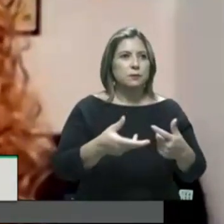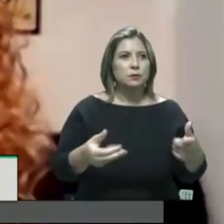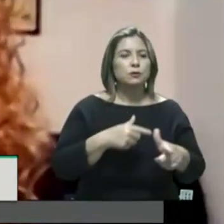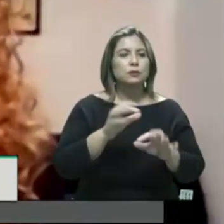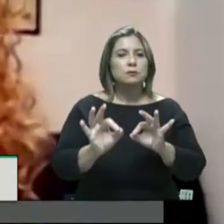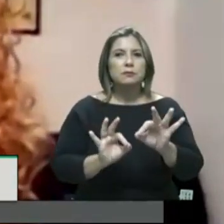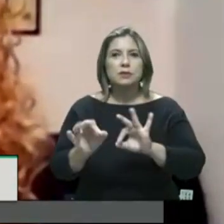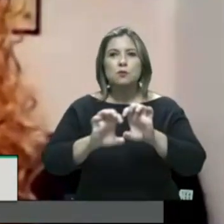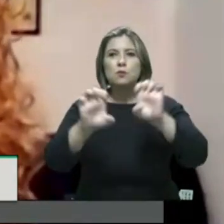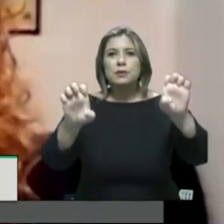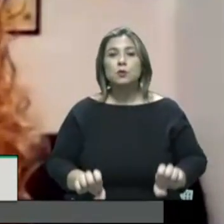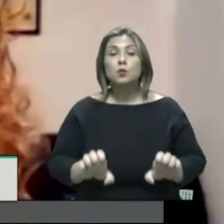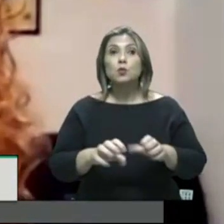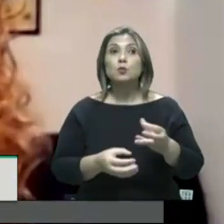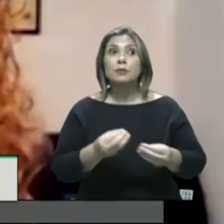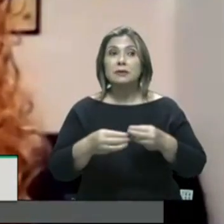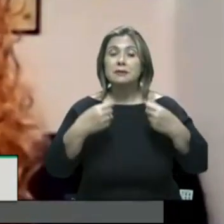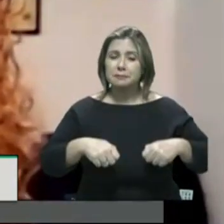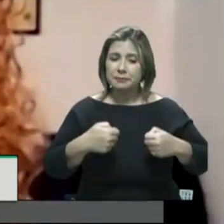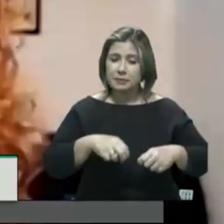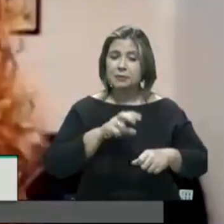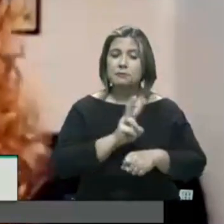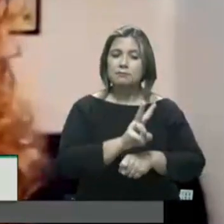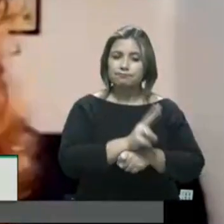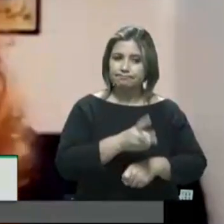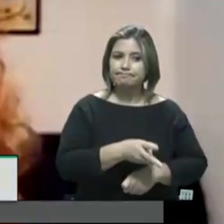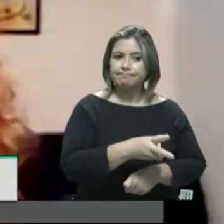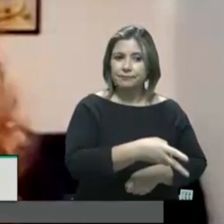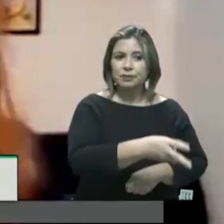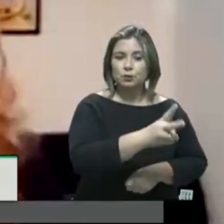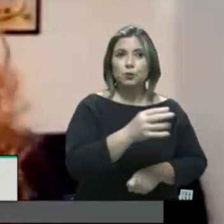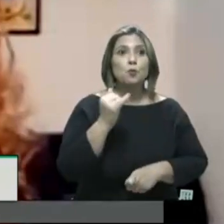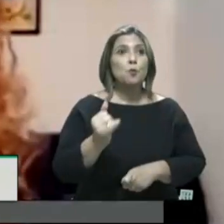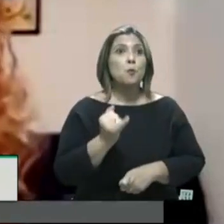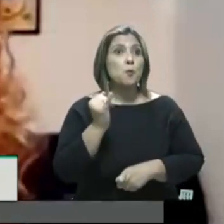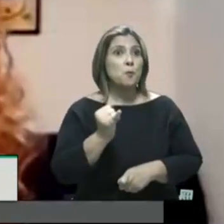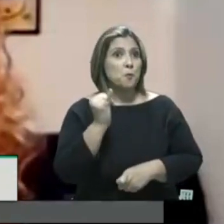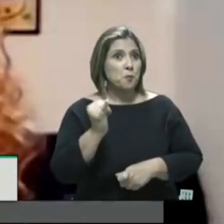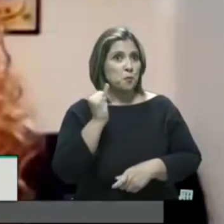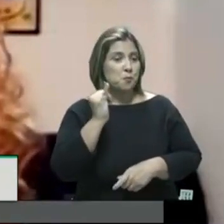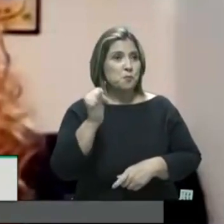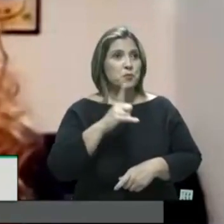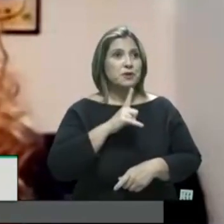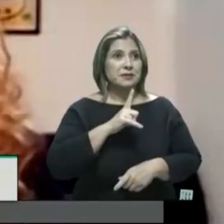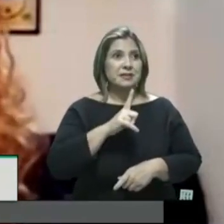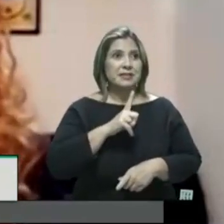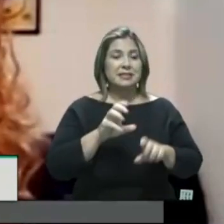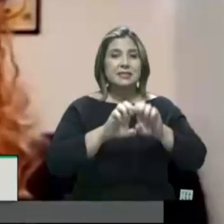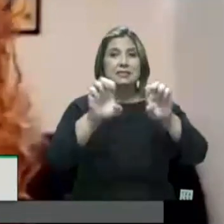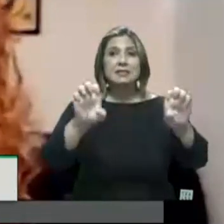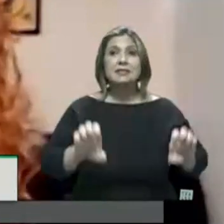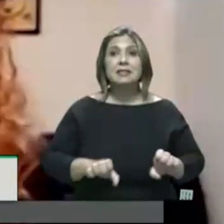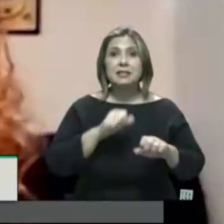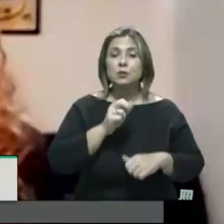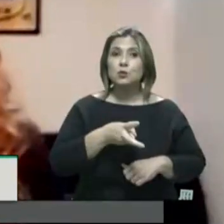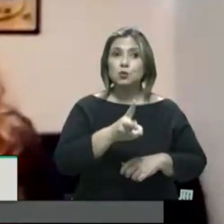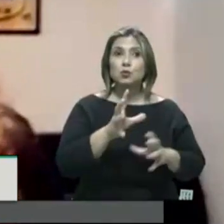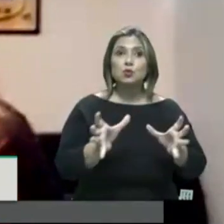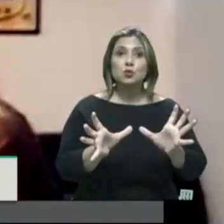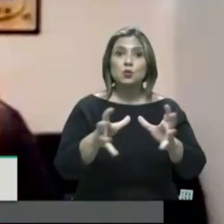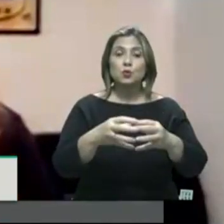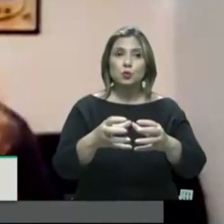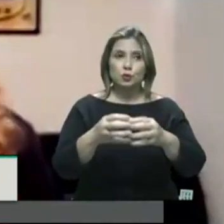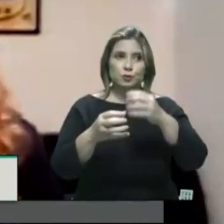criada, muitas delas vão precisar ser mantidas. Então, é importante que a gente tenha essa estrutura mantida. Por